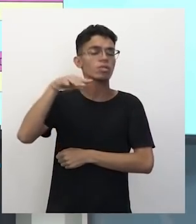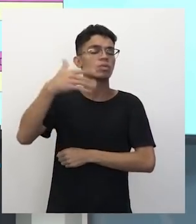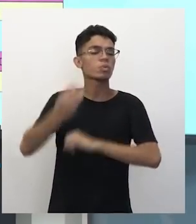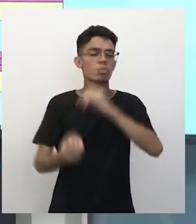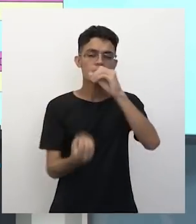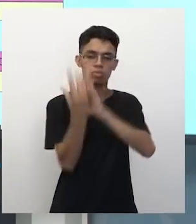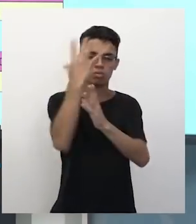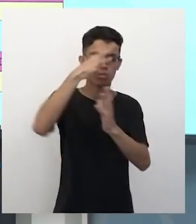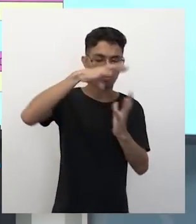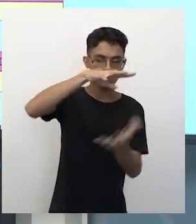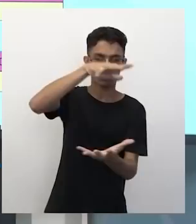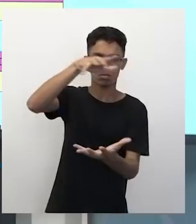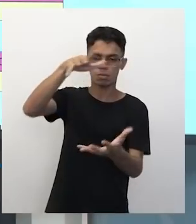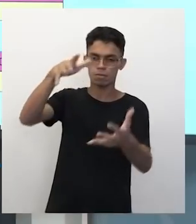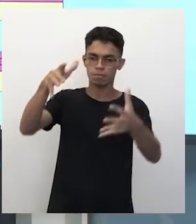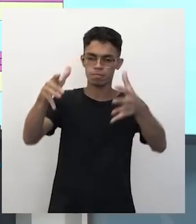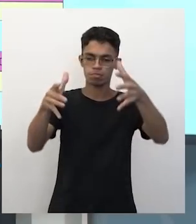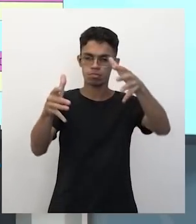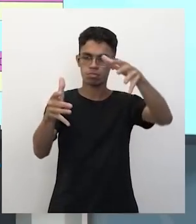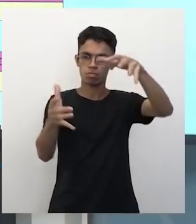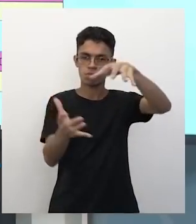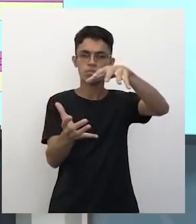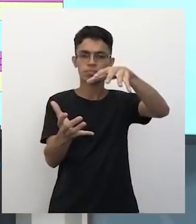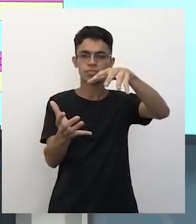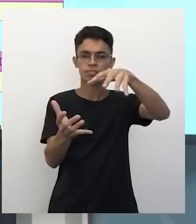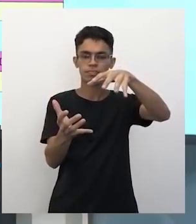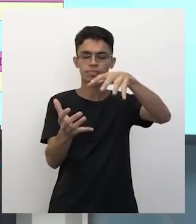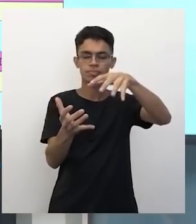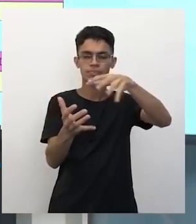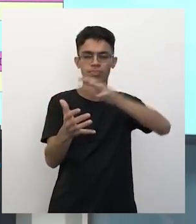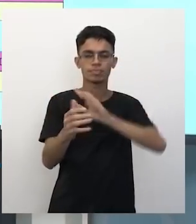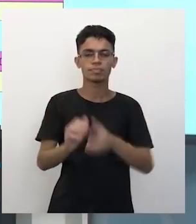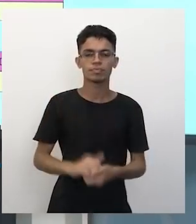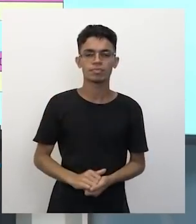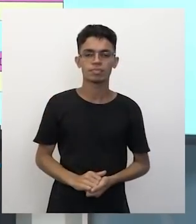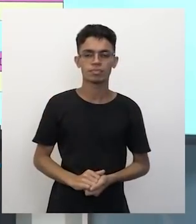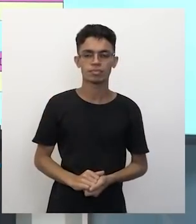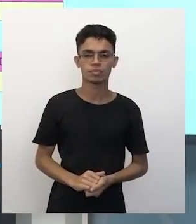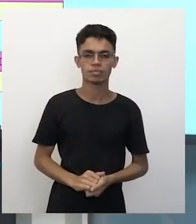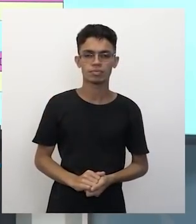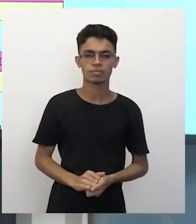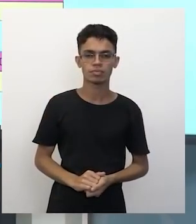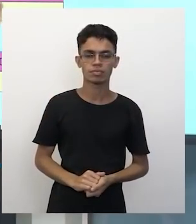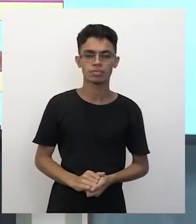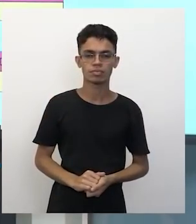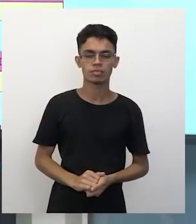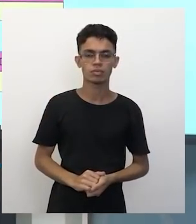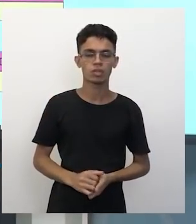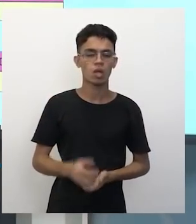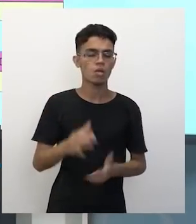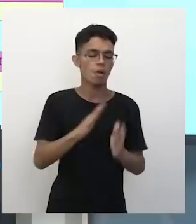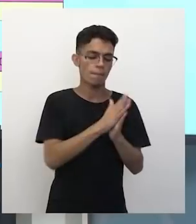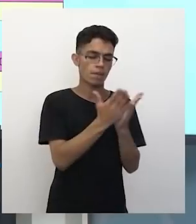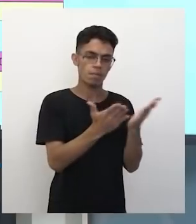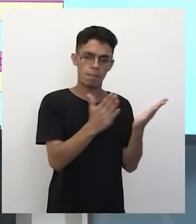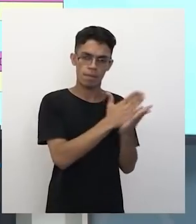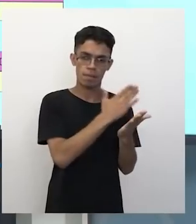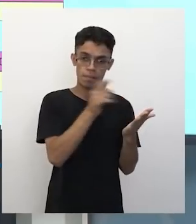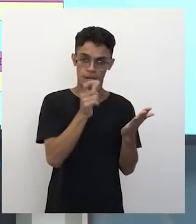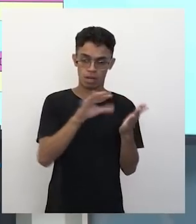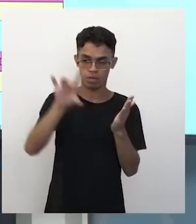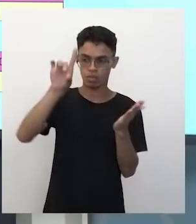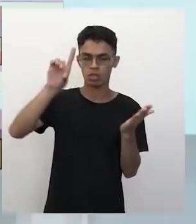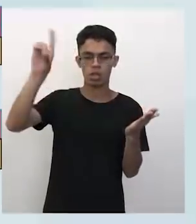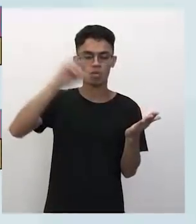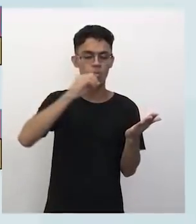Marca o primeiro ano do mundo, que corresponde ali aos velhos testamentos da Bíblia. Aí eu vou colocar